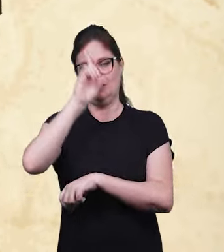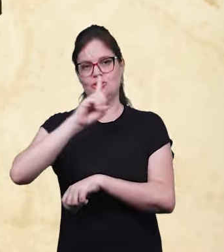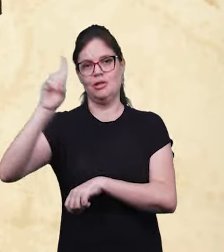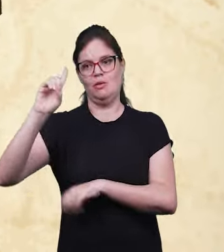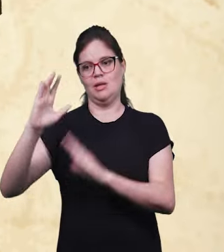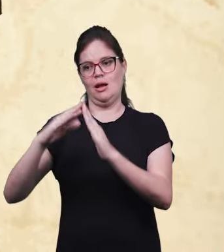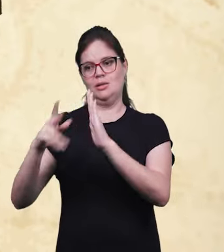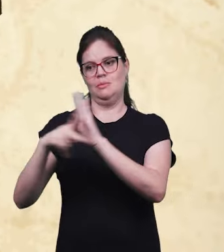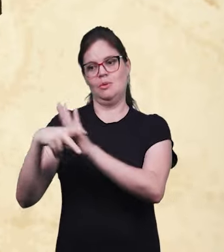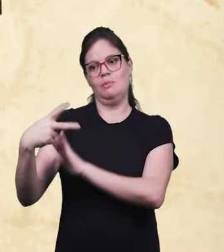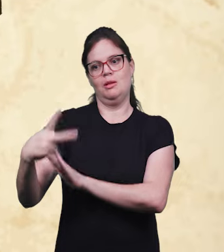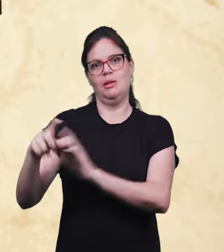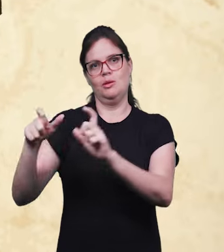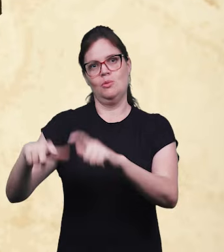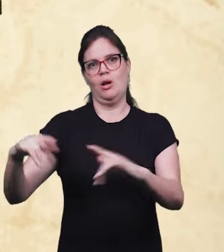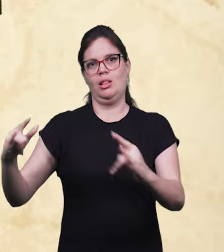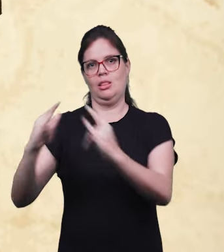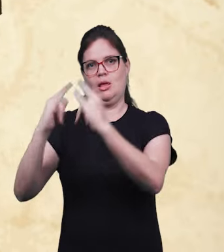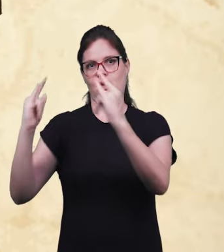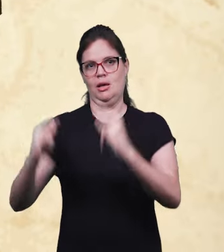Deus em Jerusalém.